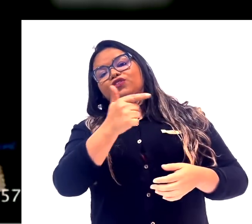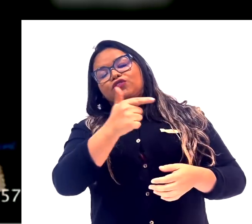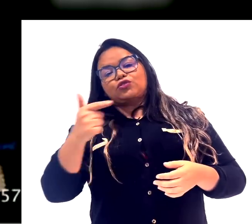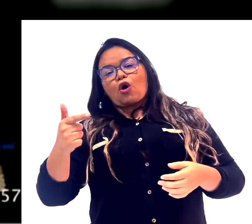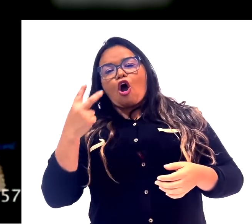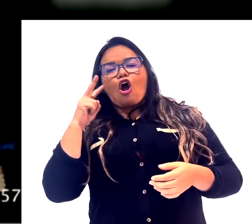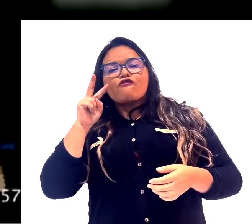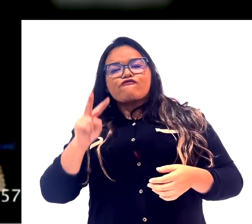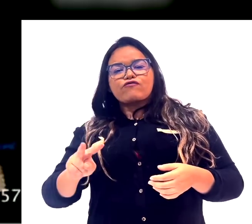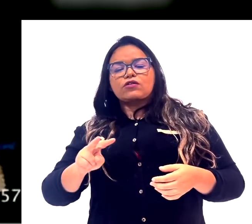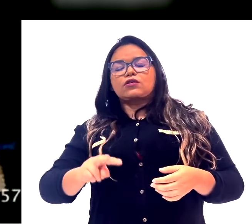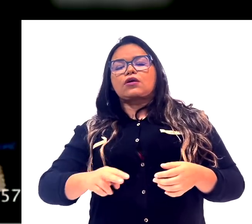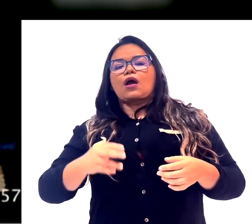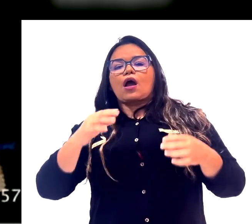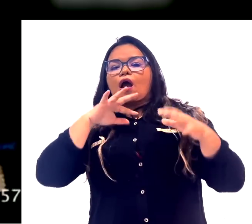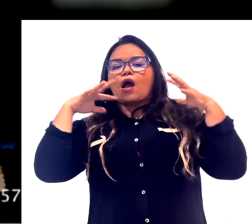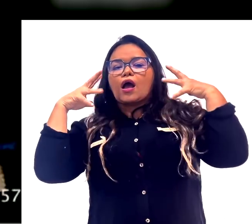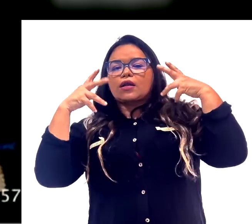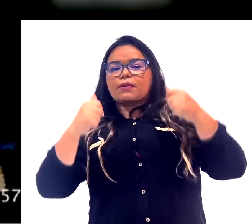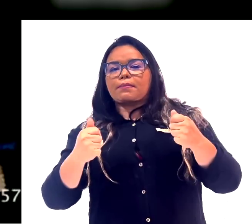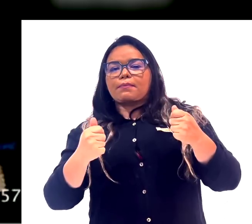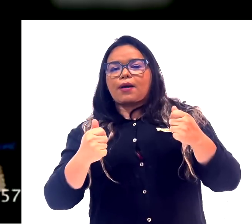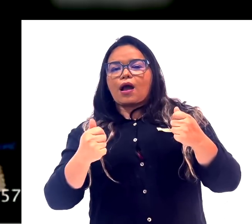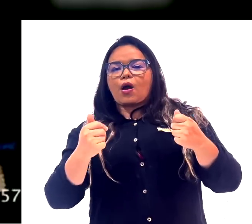asas de ave nas suas costas,